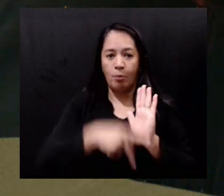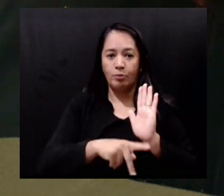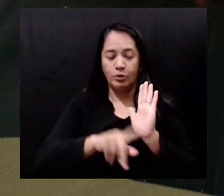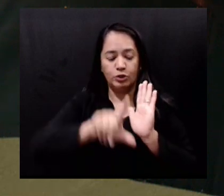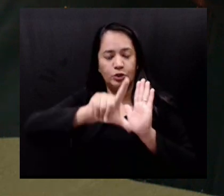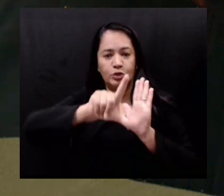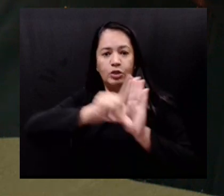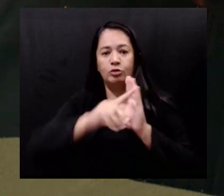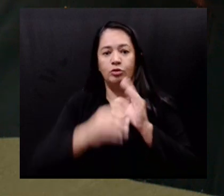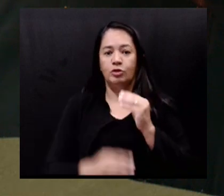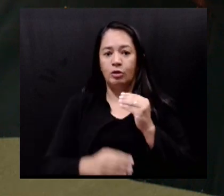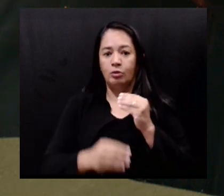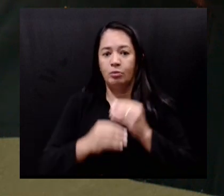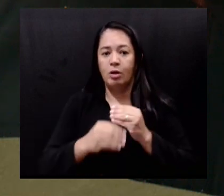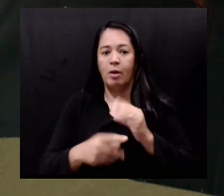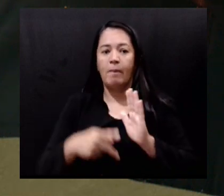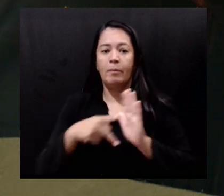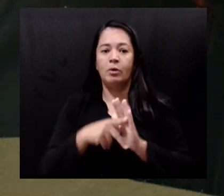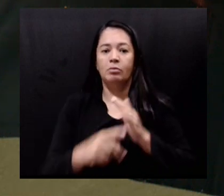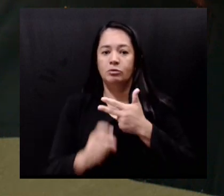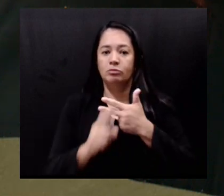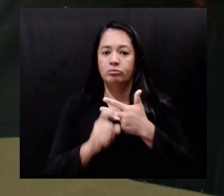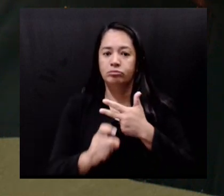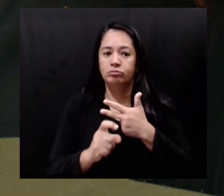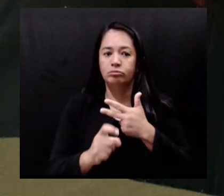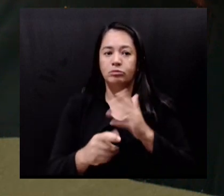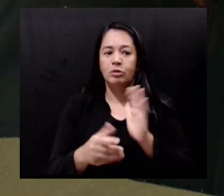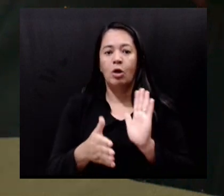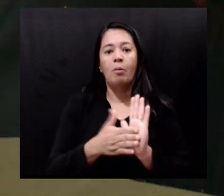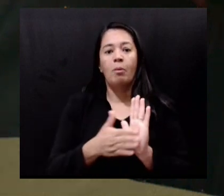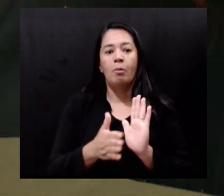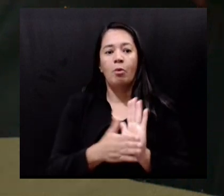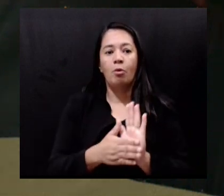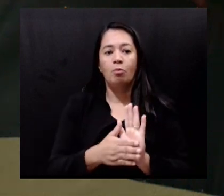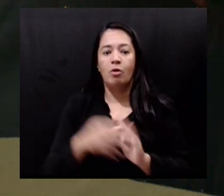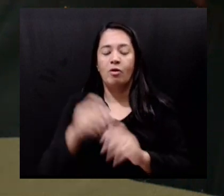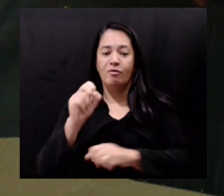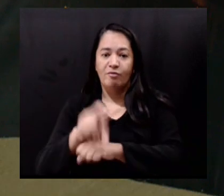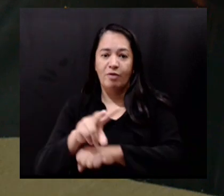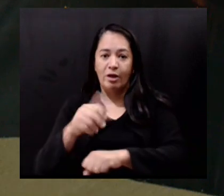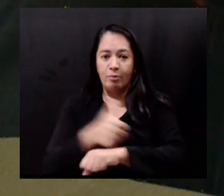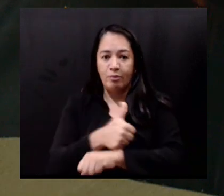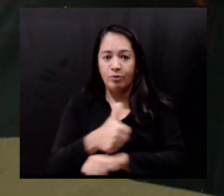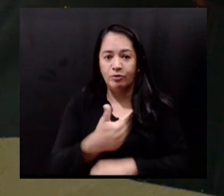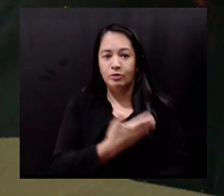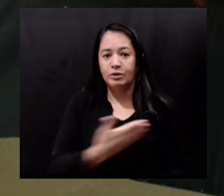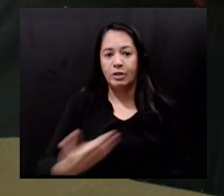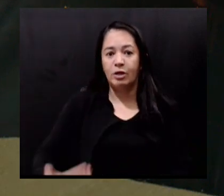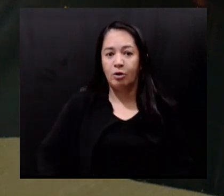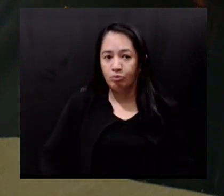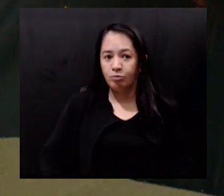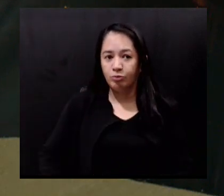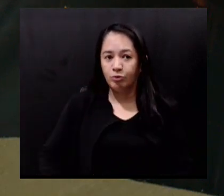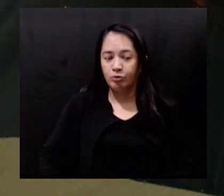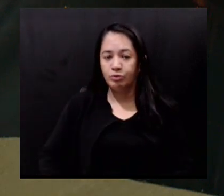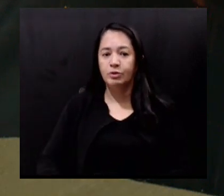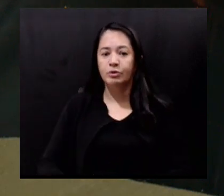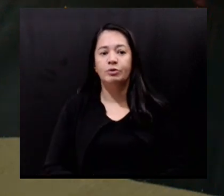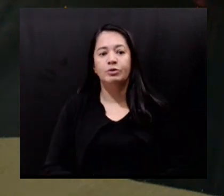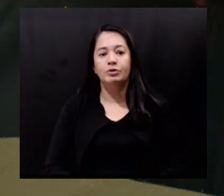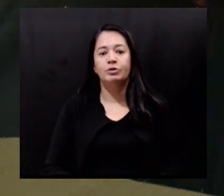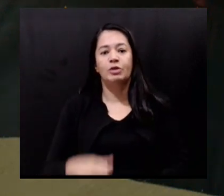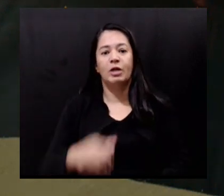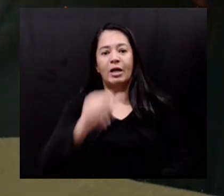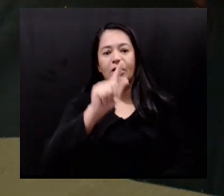que propõe aí a criação de 500 cargos públicos de provimento efetivo e agente de educação infantil. De acordo com a justificativa